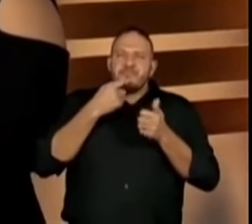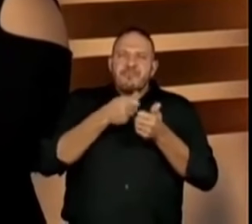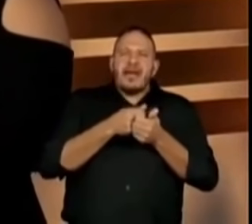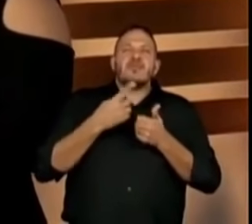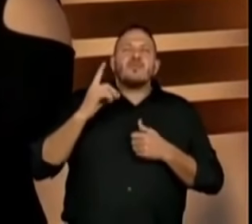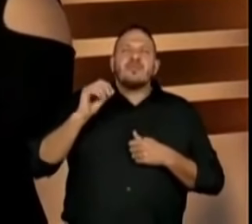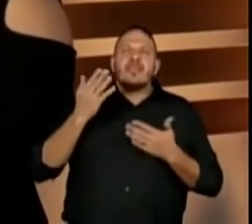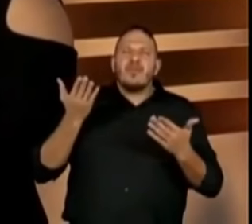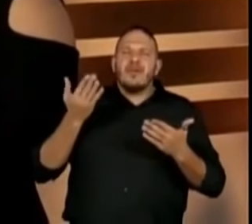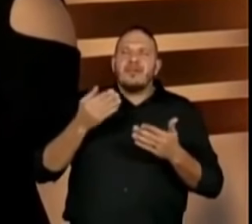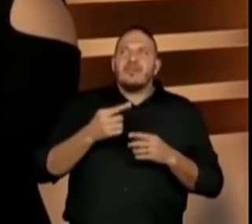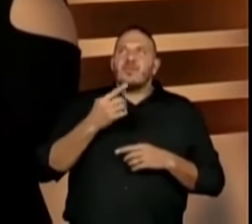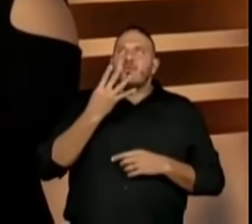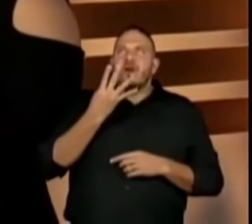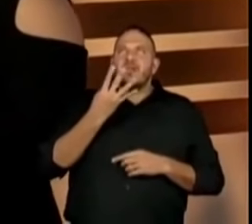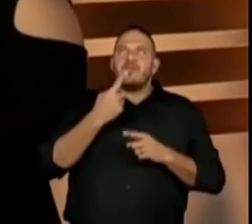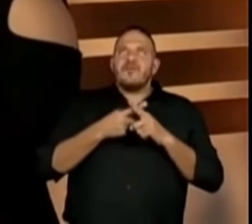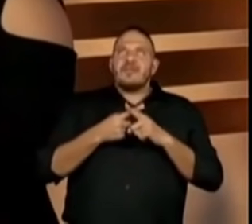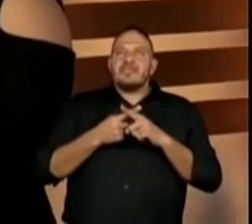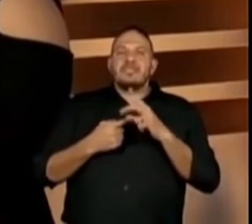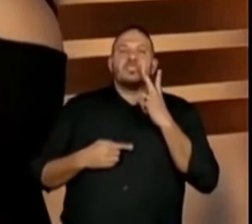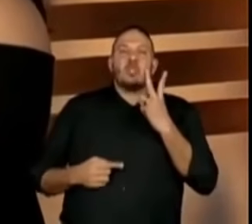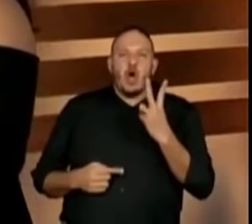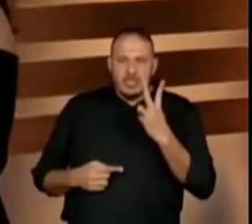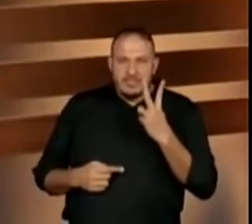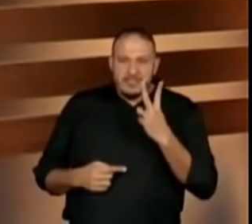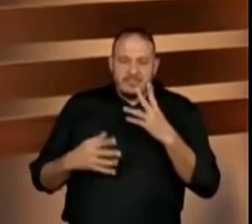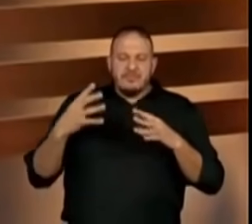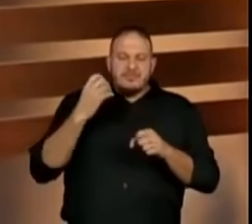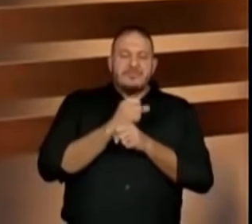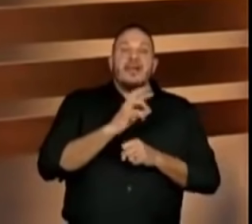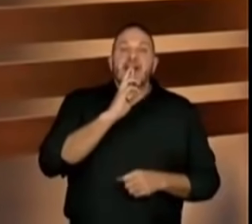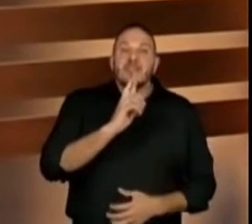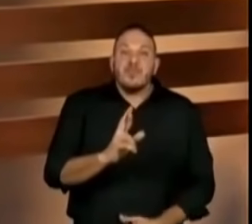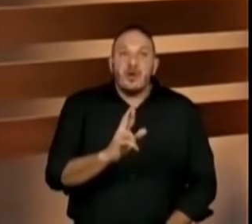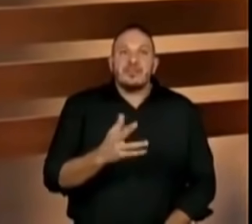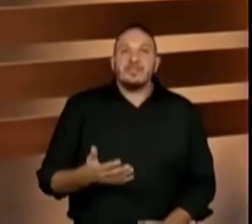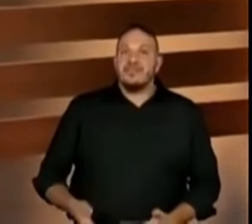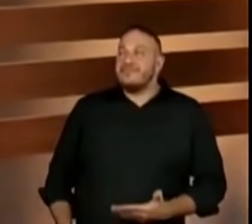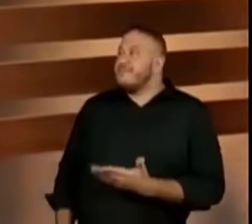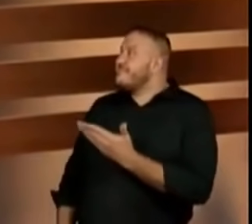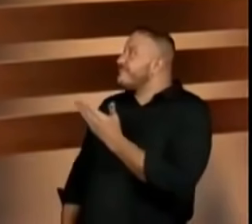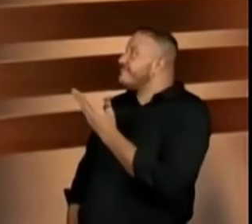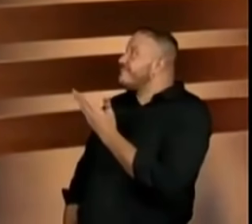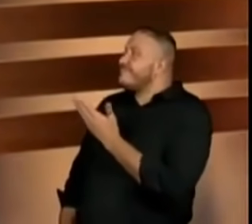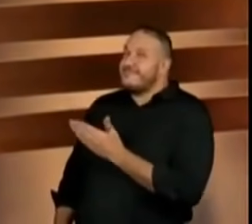4 vezes 2, pessoal. 4 vezes 2 é igual a